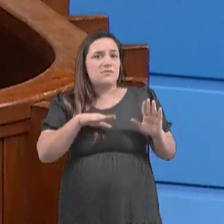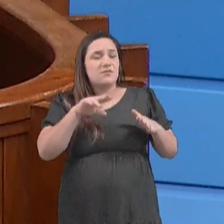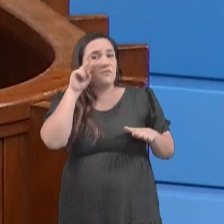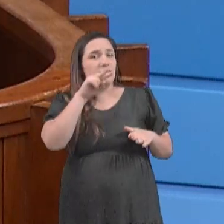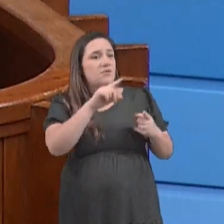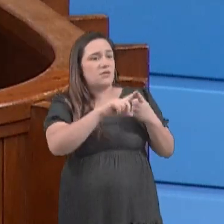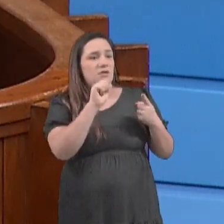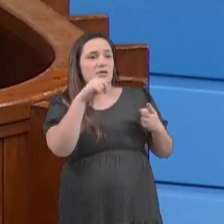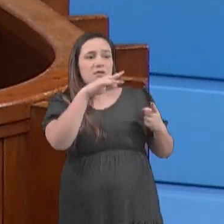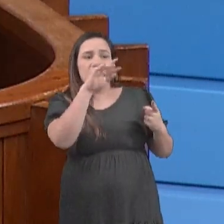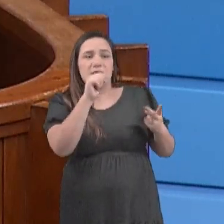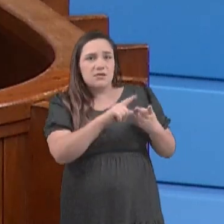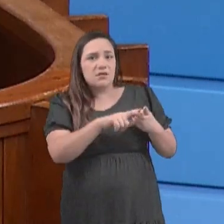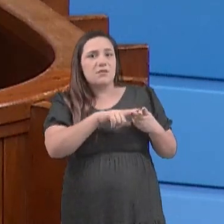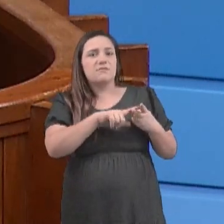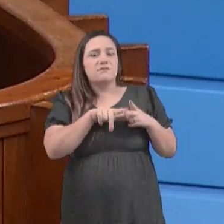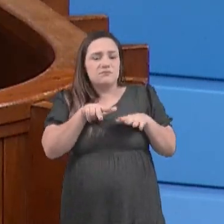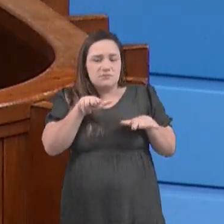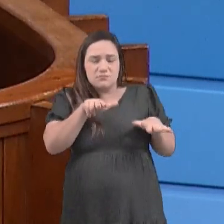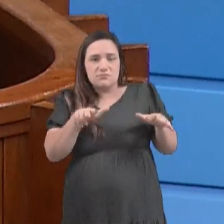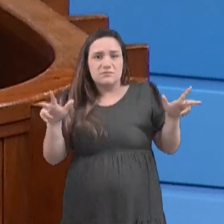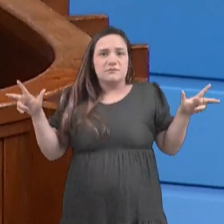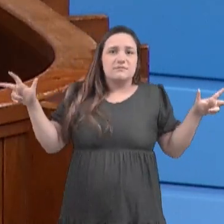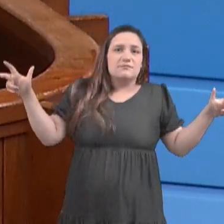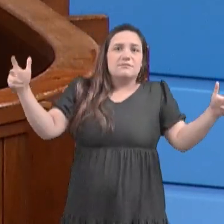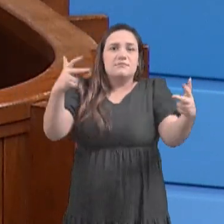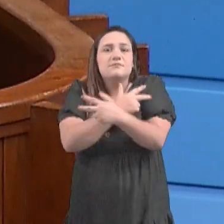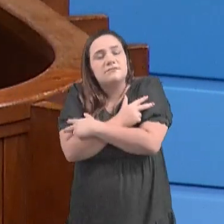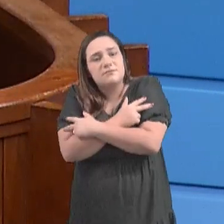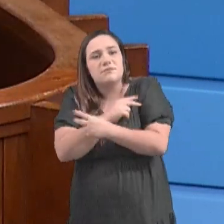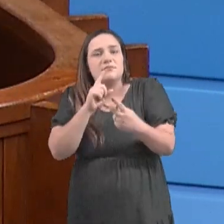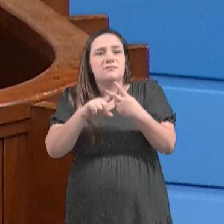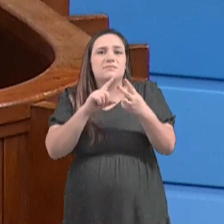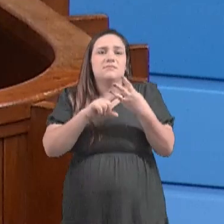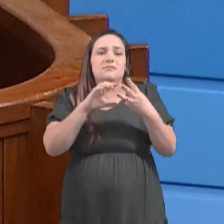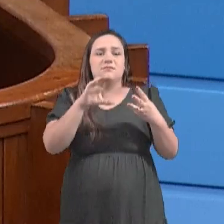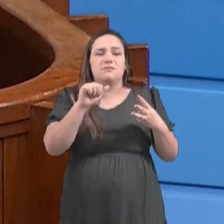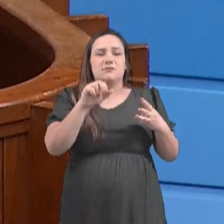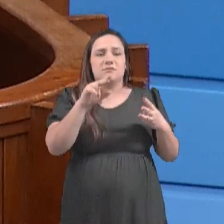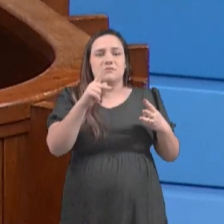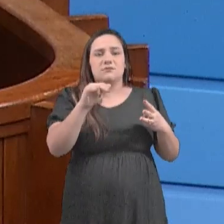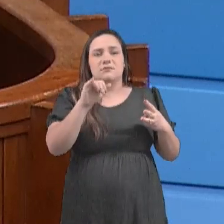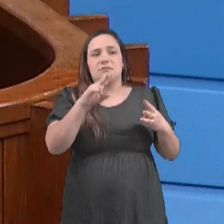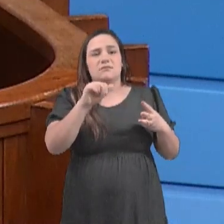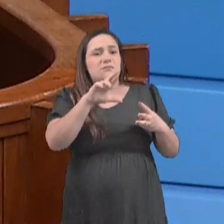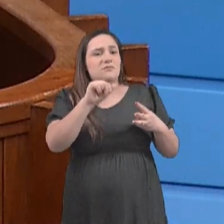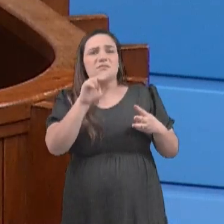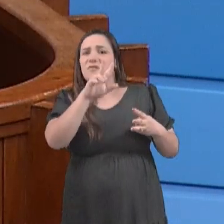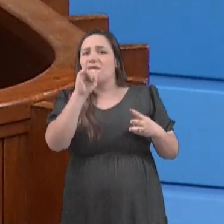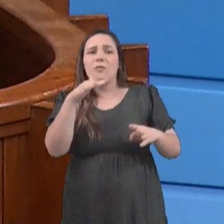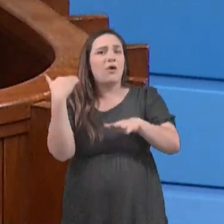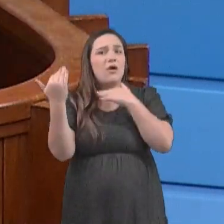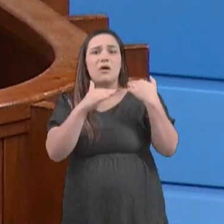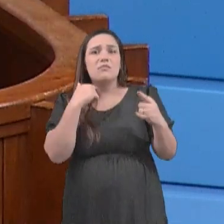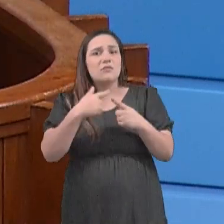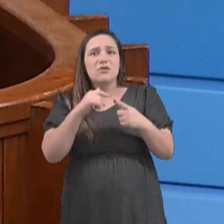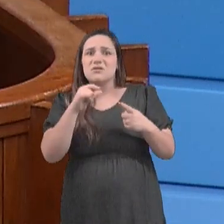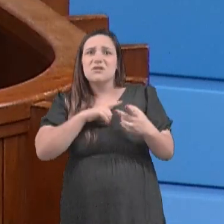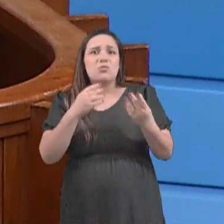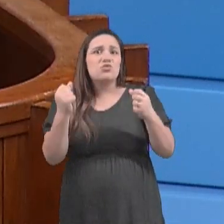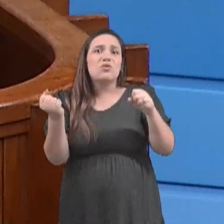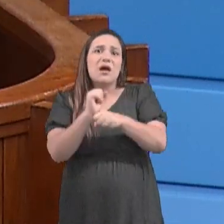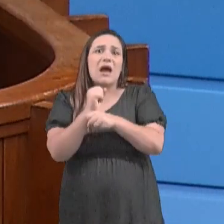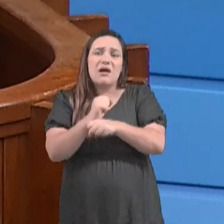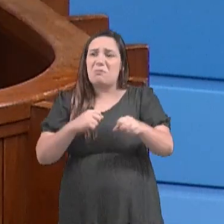vê anta, não vê tamanduá, capivara? Vai morrer tudo. Porque assim, essa quantidade, infinidade de